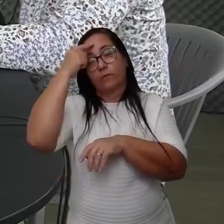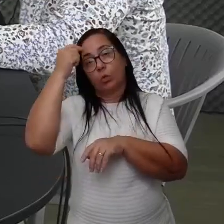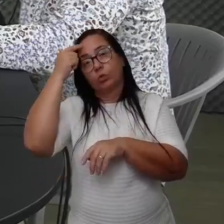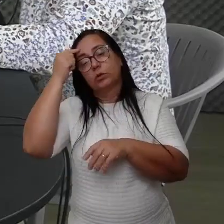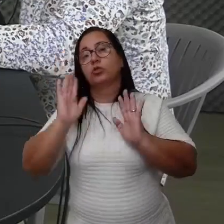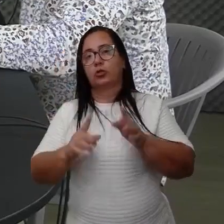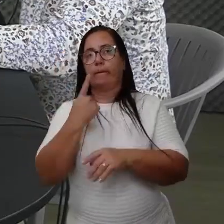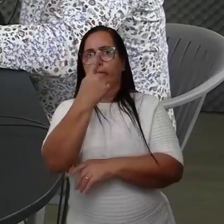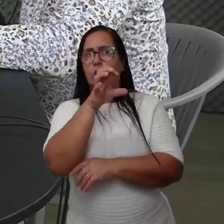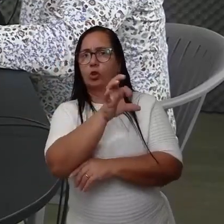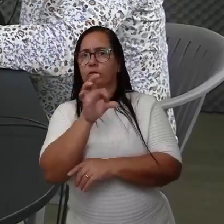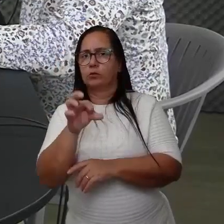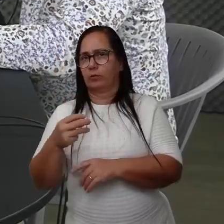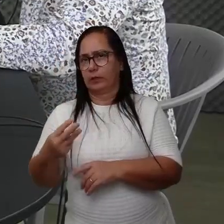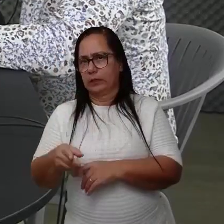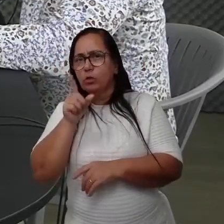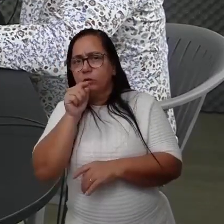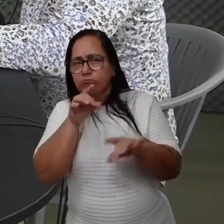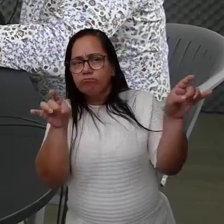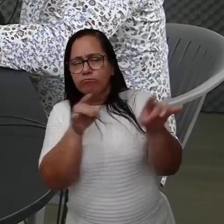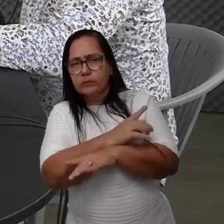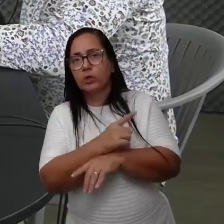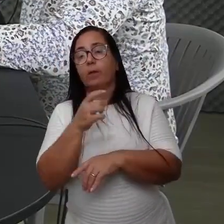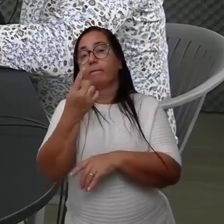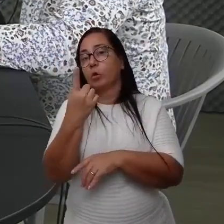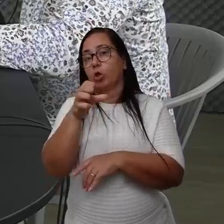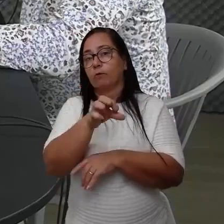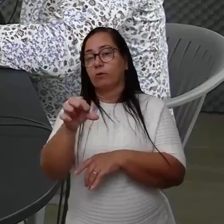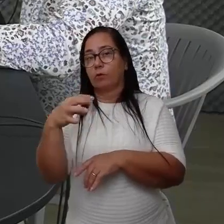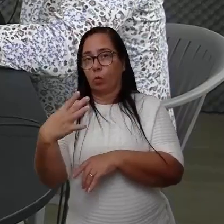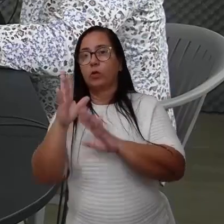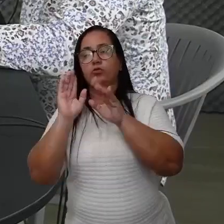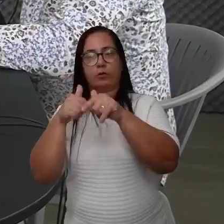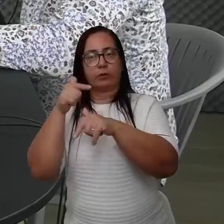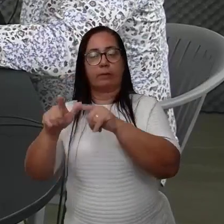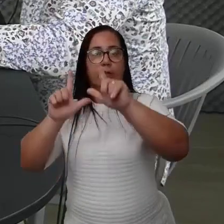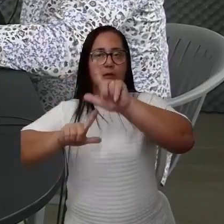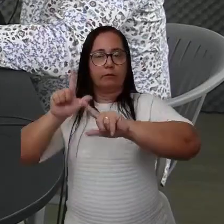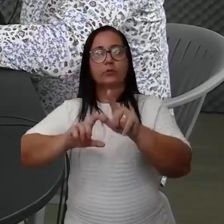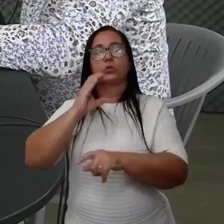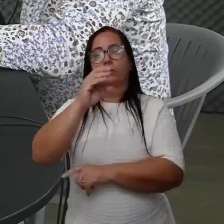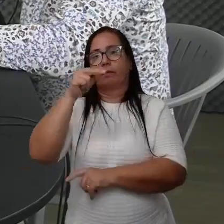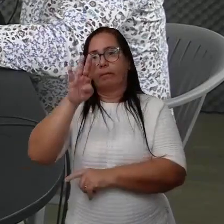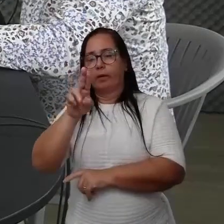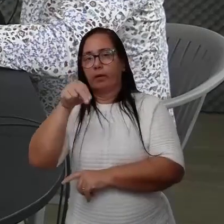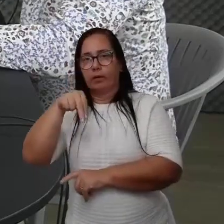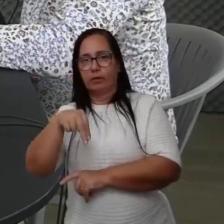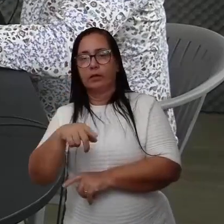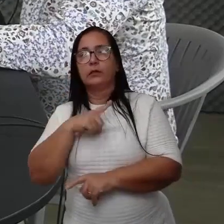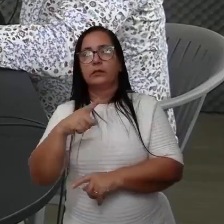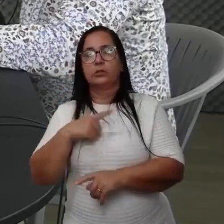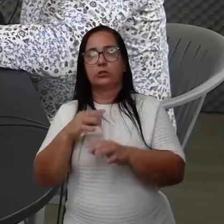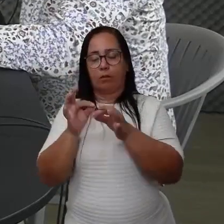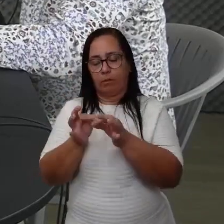saí em 93, da Unicap. Em 94 eu fui para a CBN, e a CBN já tinha celular, que era aquele tijolão que você puxava uma